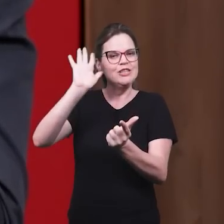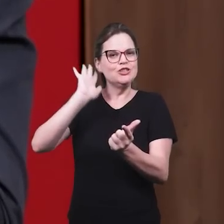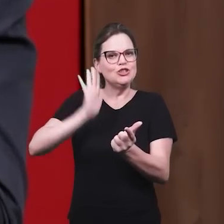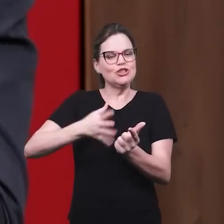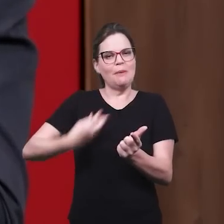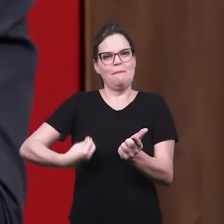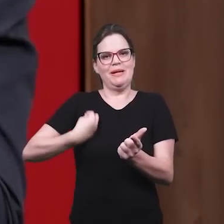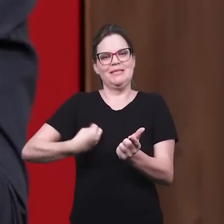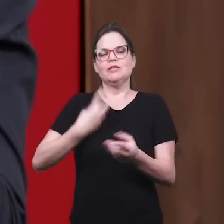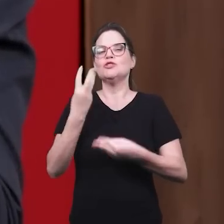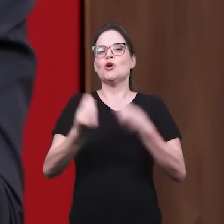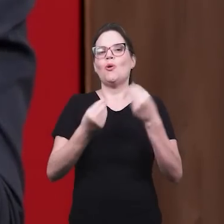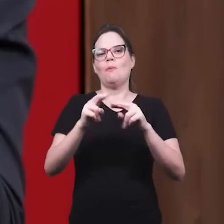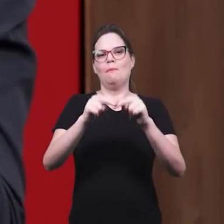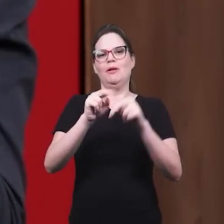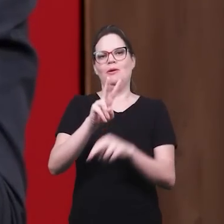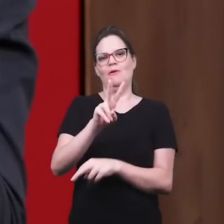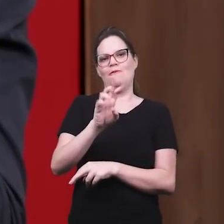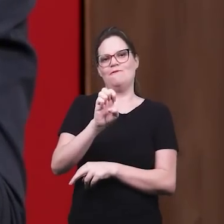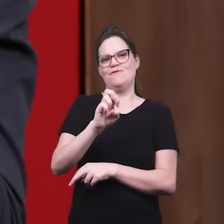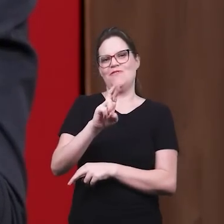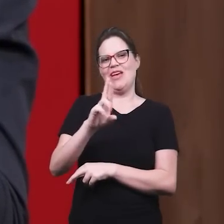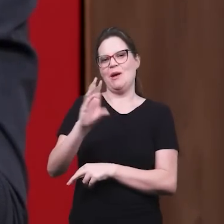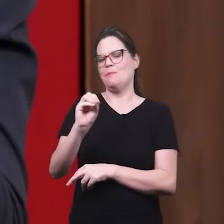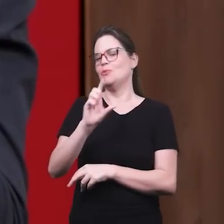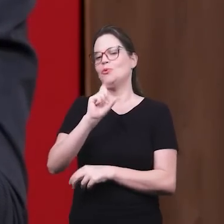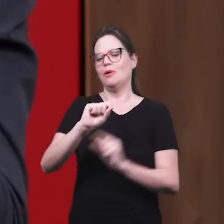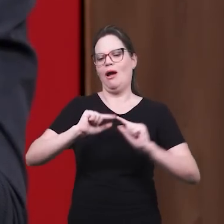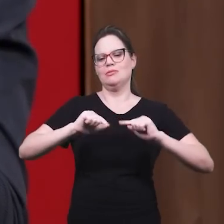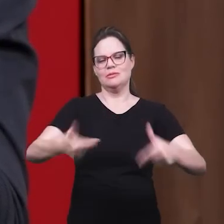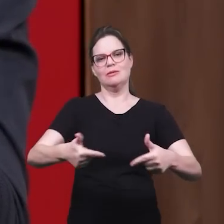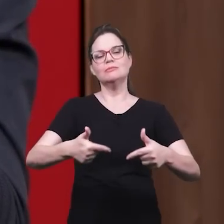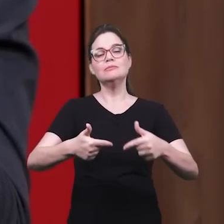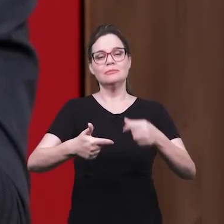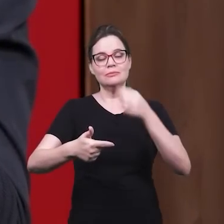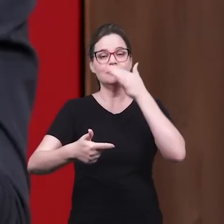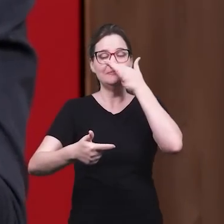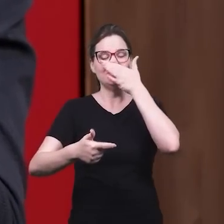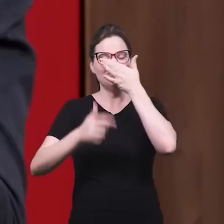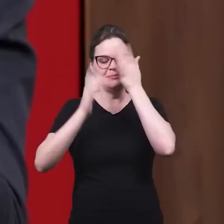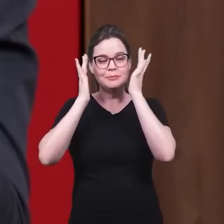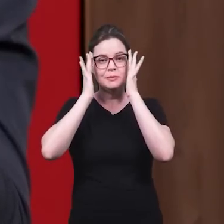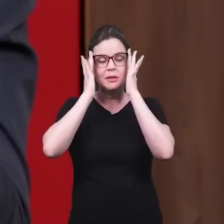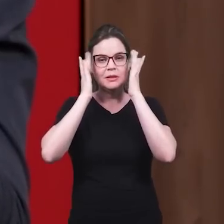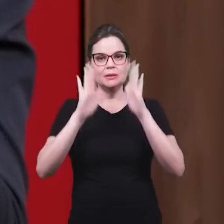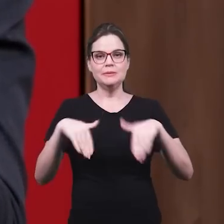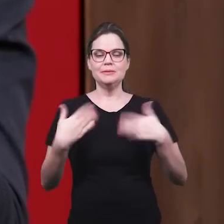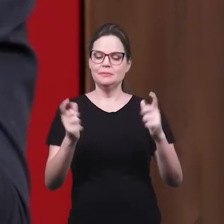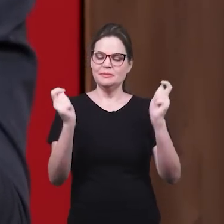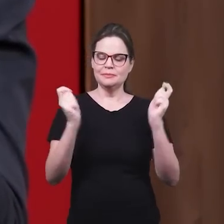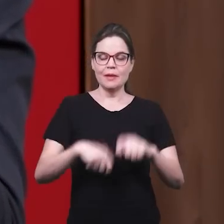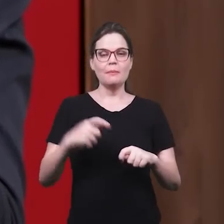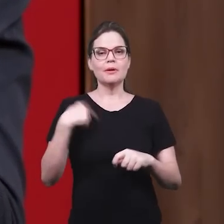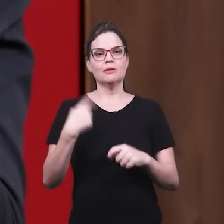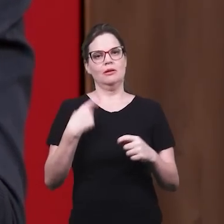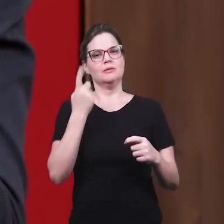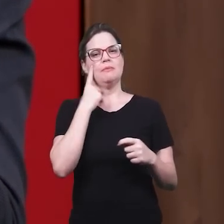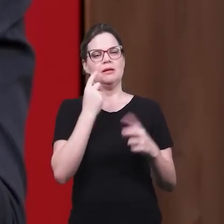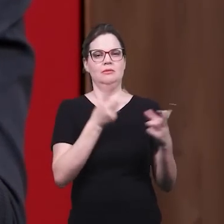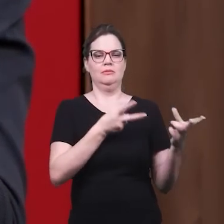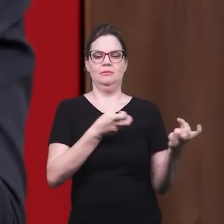aqui que neste milagre ele executou um dos seus preciosos e grandes